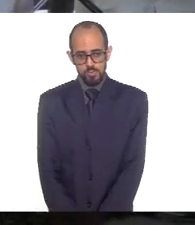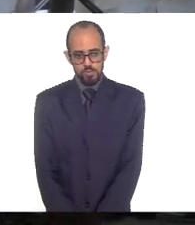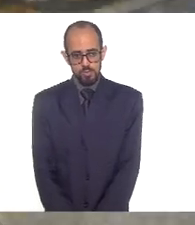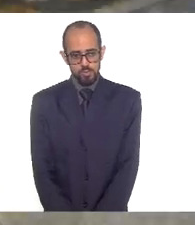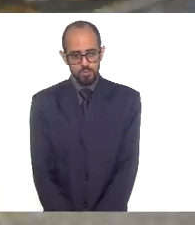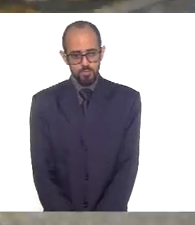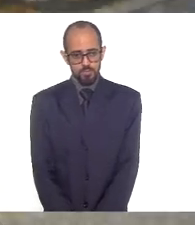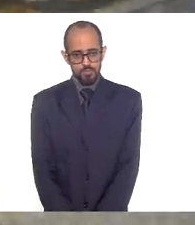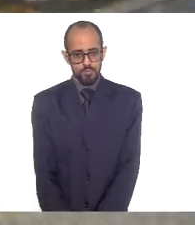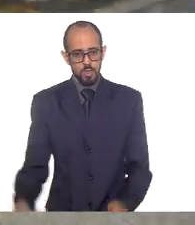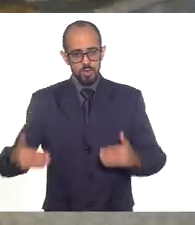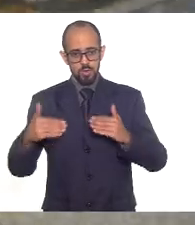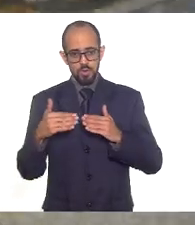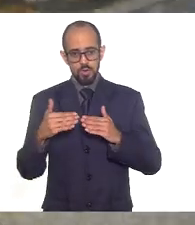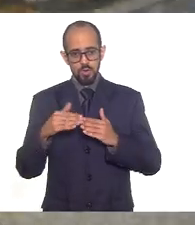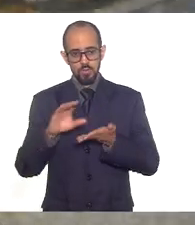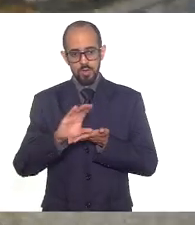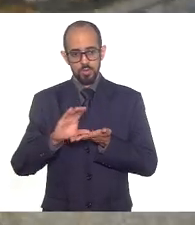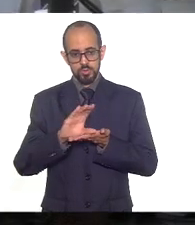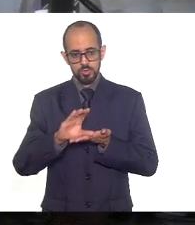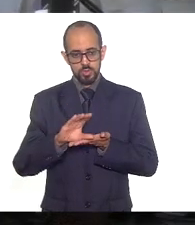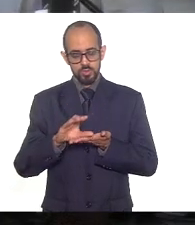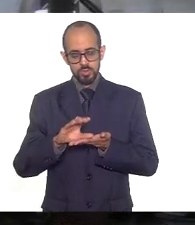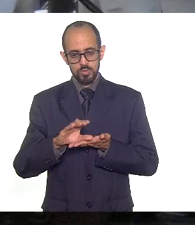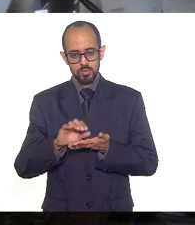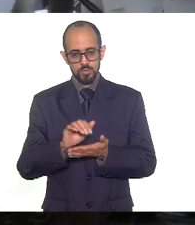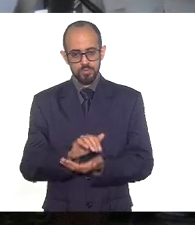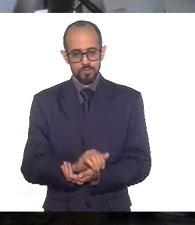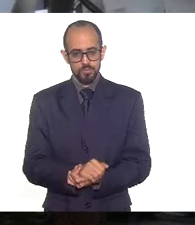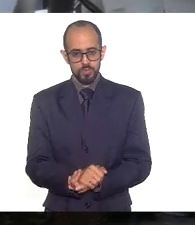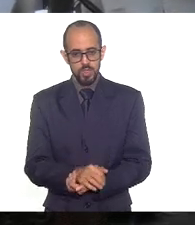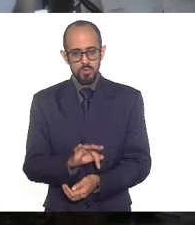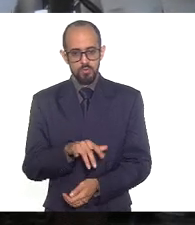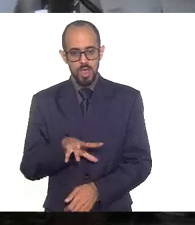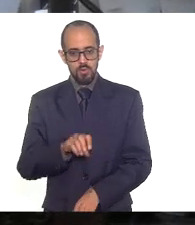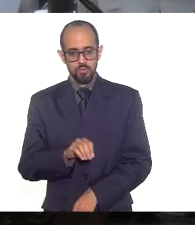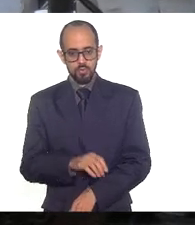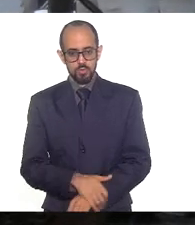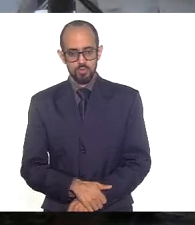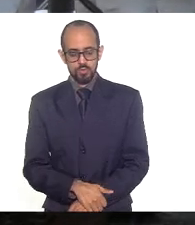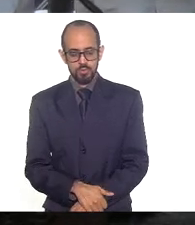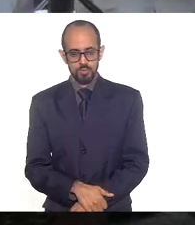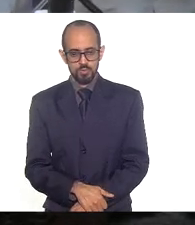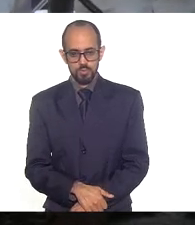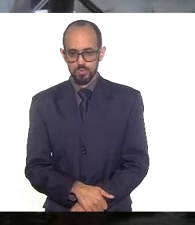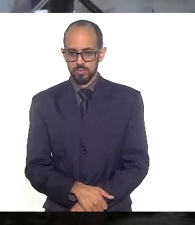o parecer pela constitucionalidade presidente da Comissão de educação Flávio serafini